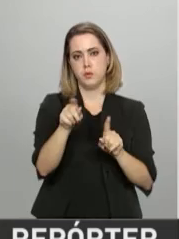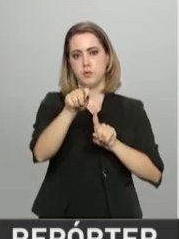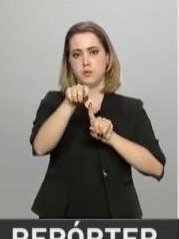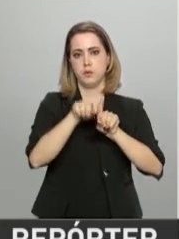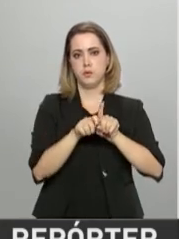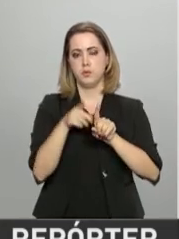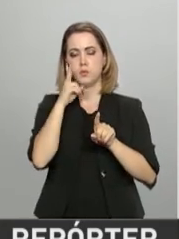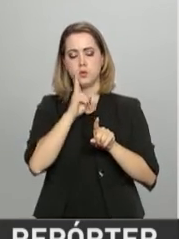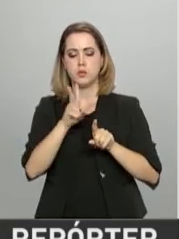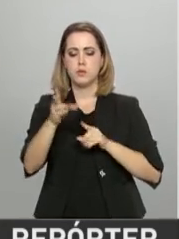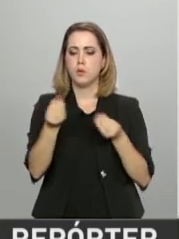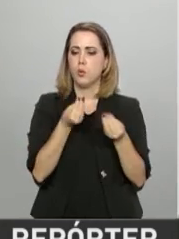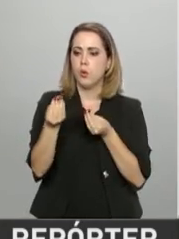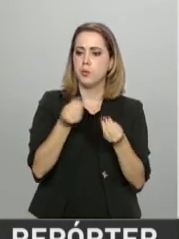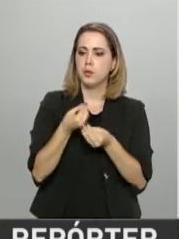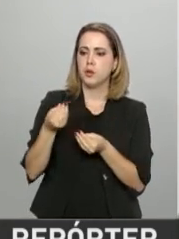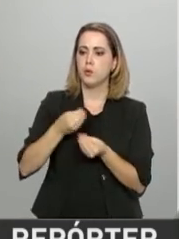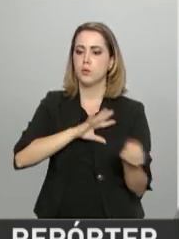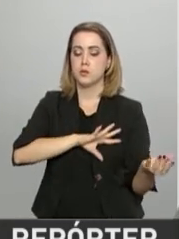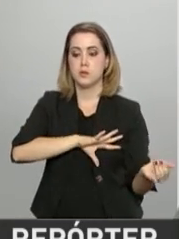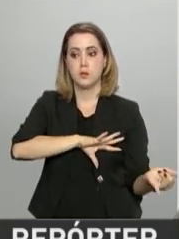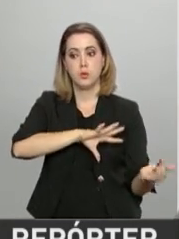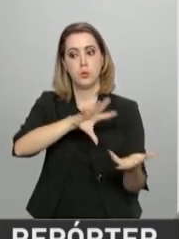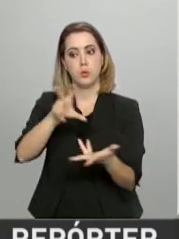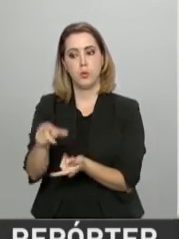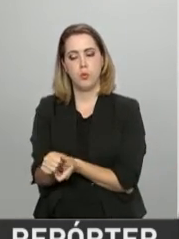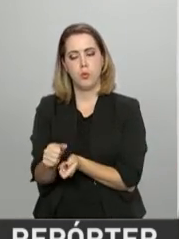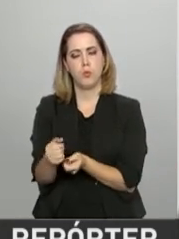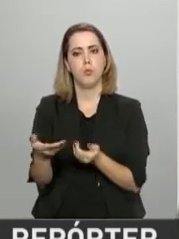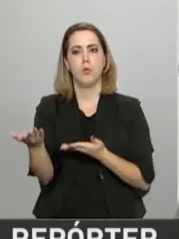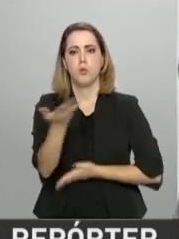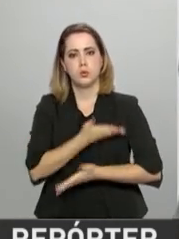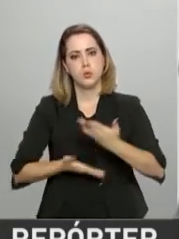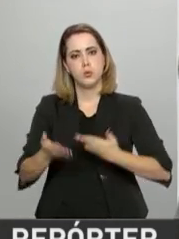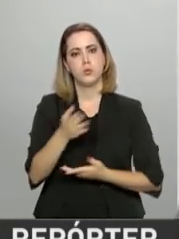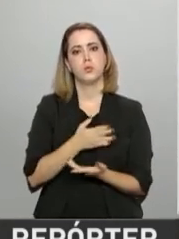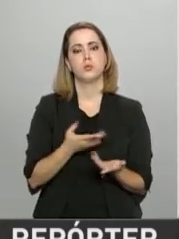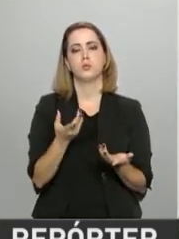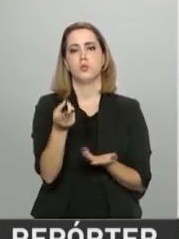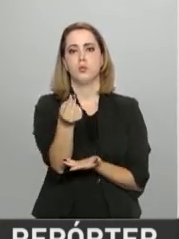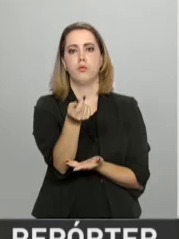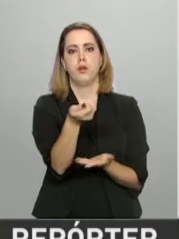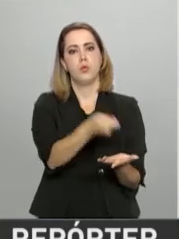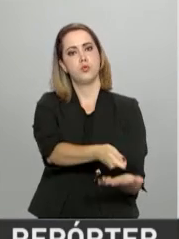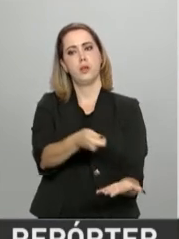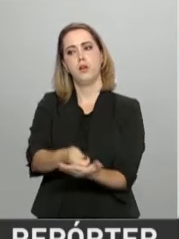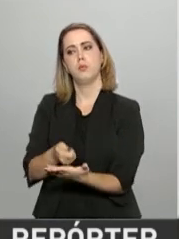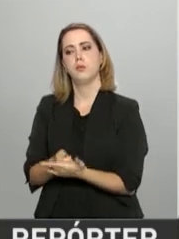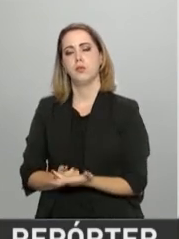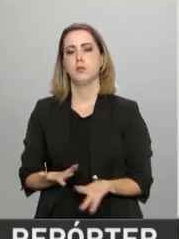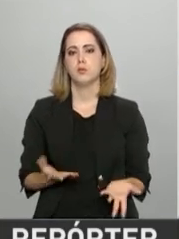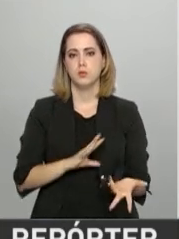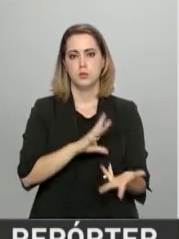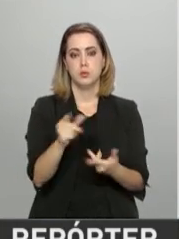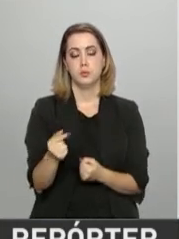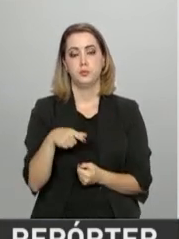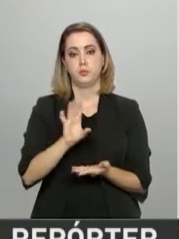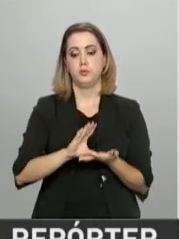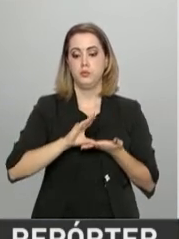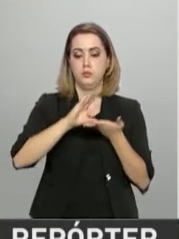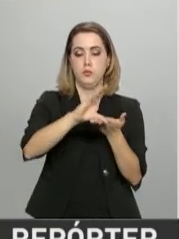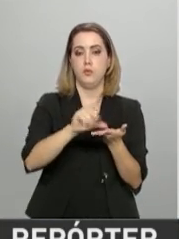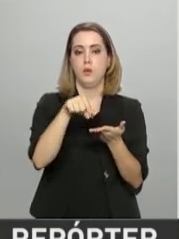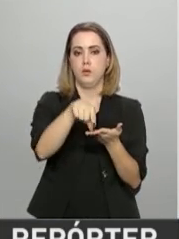situação de mercado e de preços, e este comitê então vai tomar a decisão em função